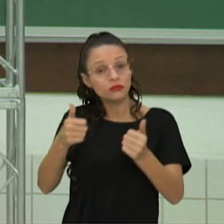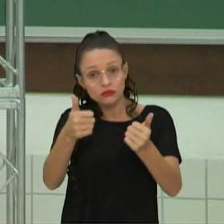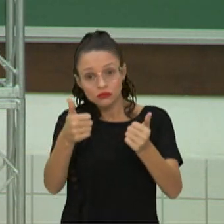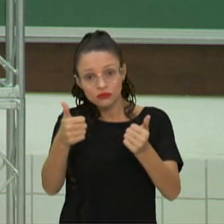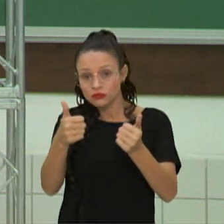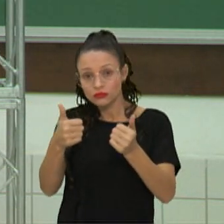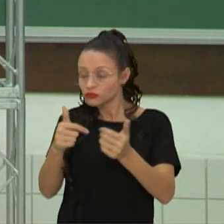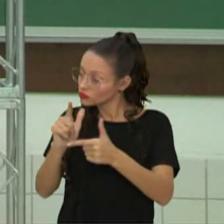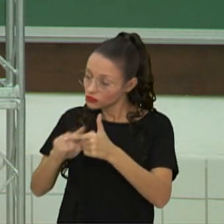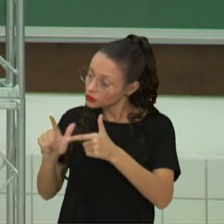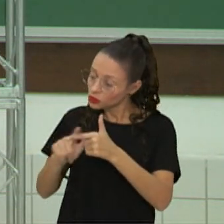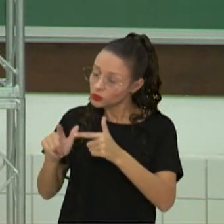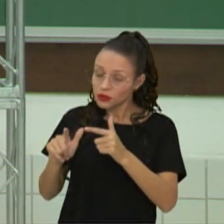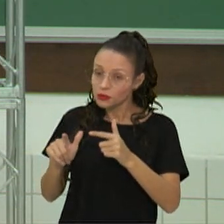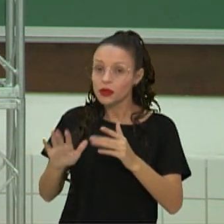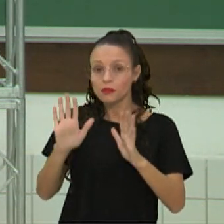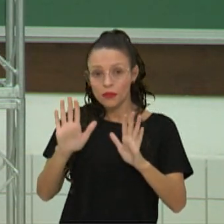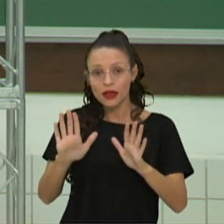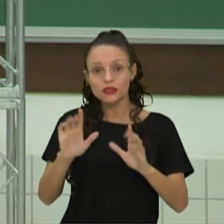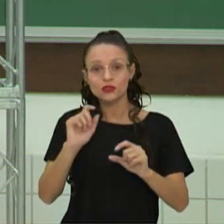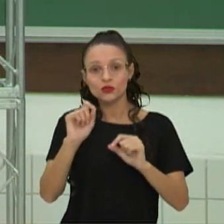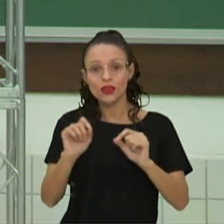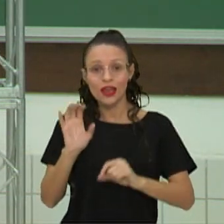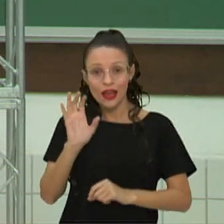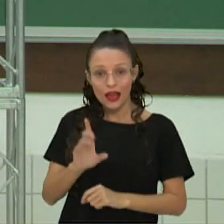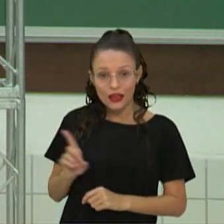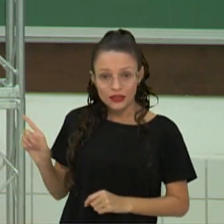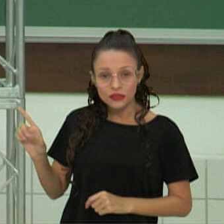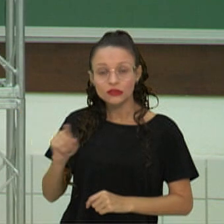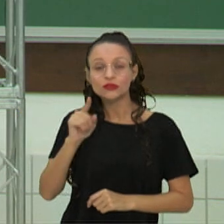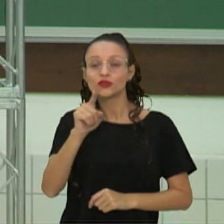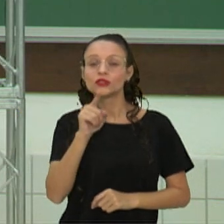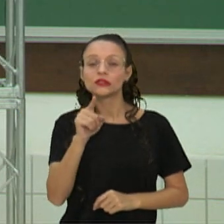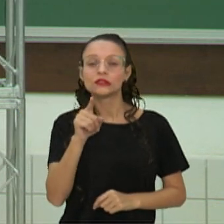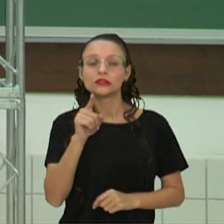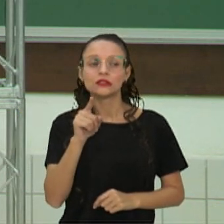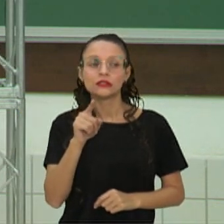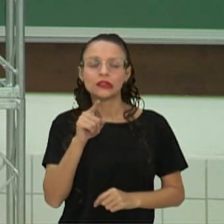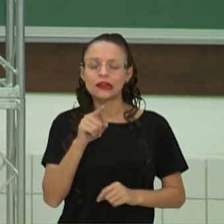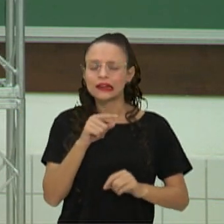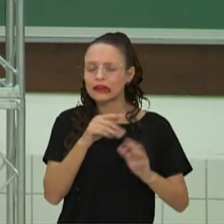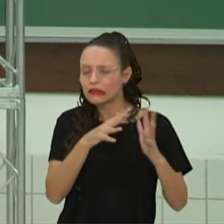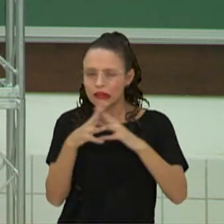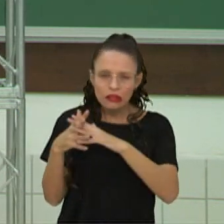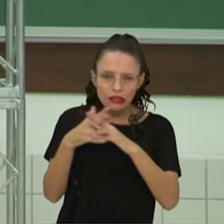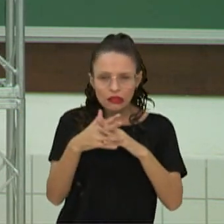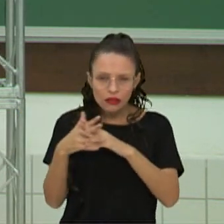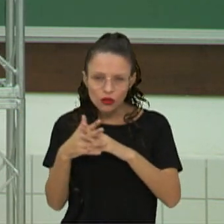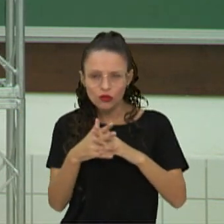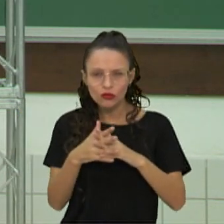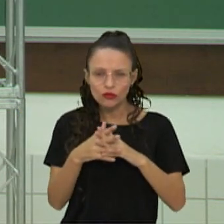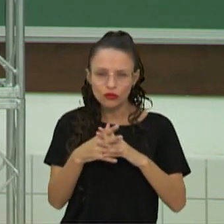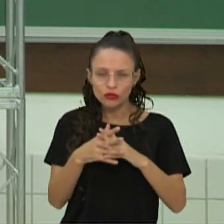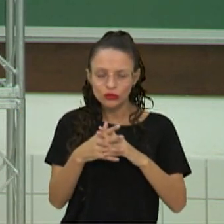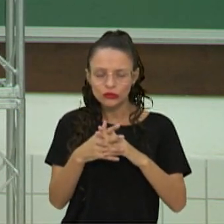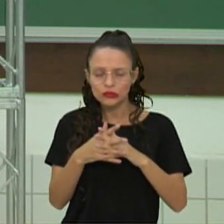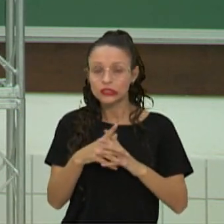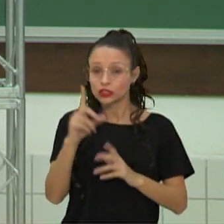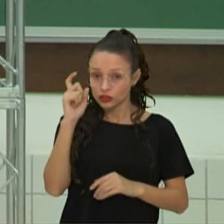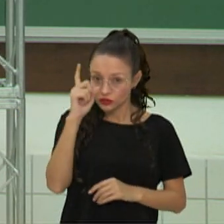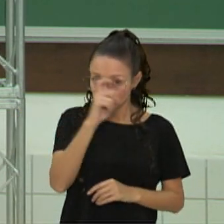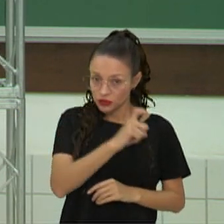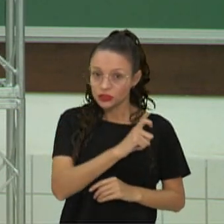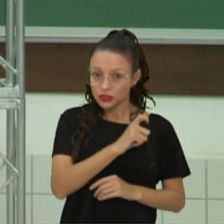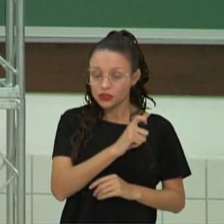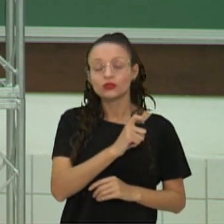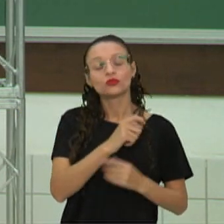tem problema. Mas o algoritmo fica como uma opção para você que que se perde aí na hora de fazer a conta, que está tendo um pouco de dificuldade com a